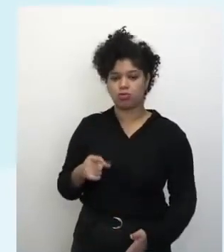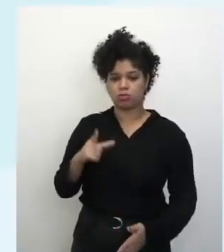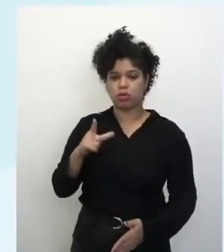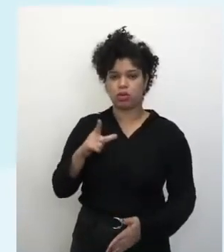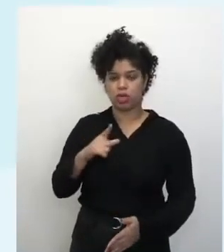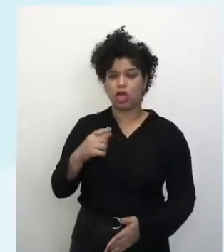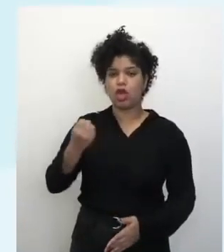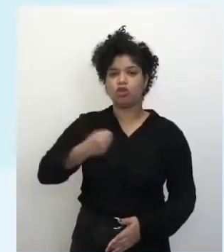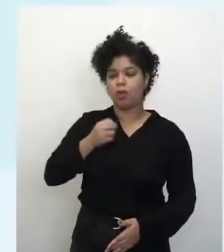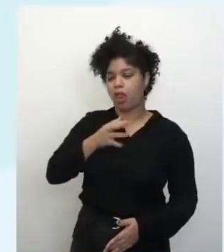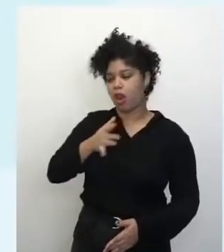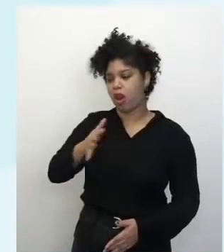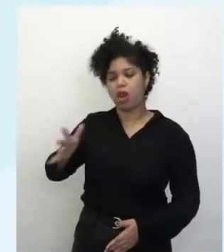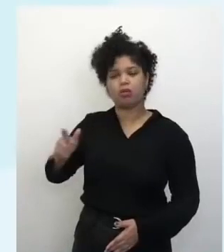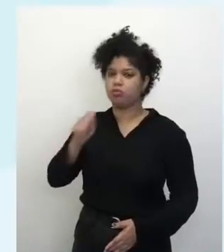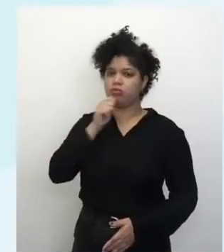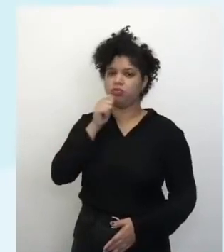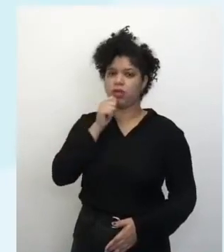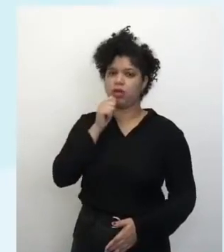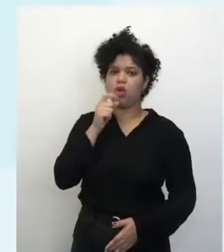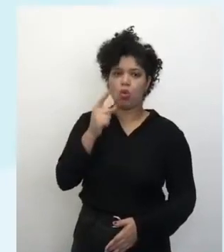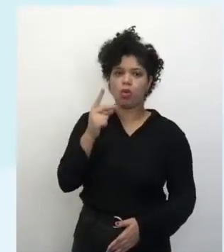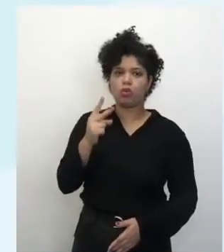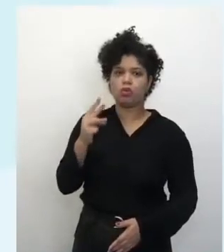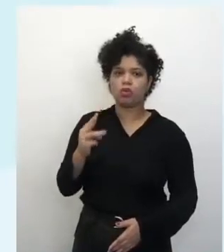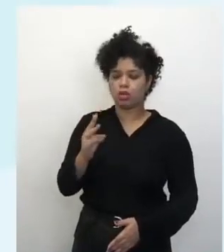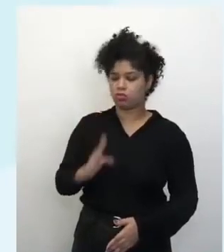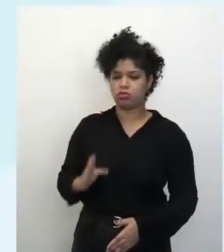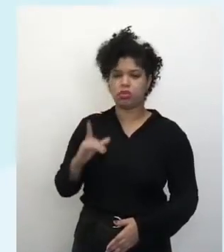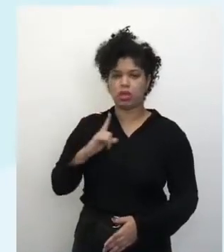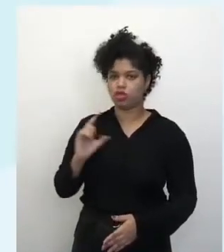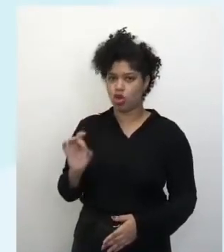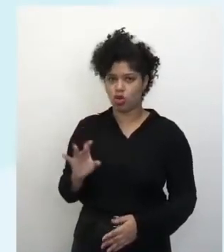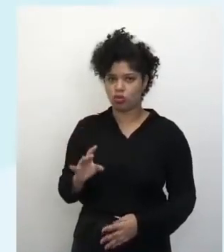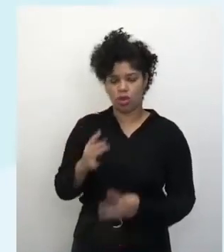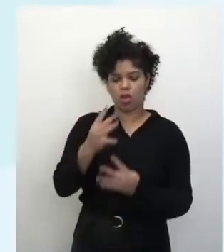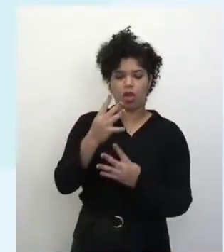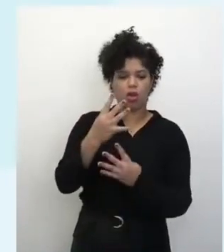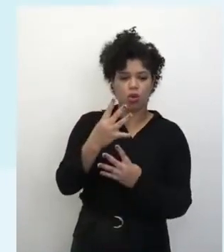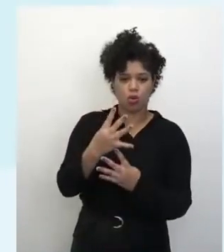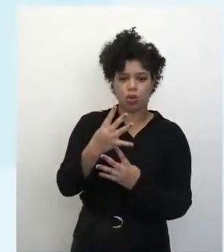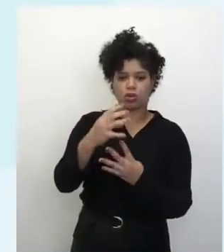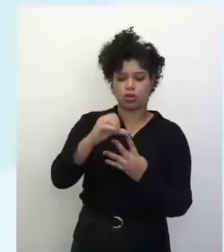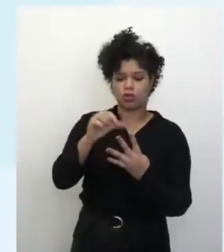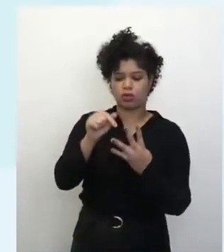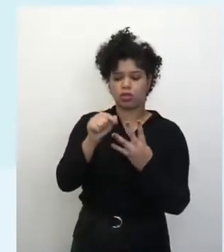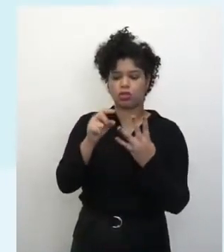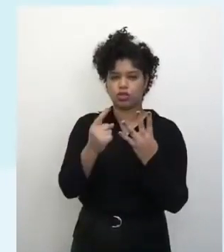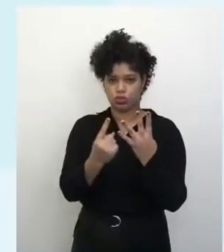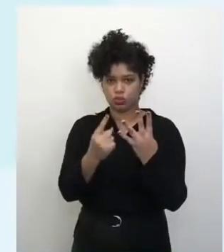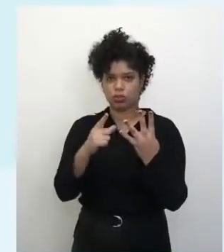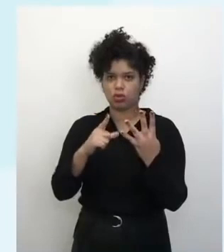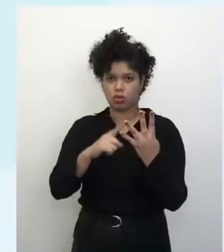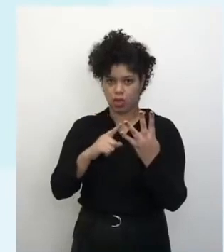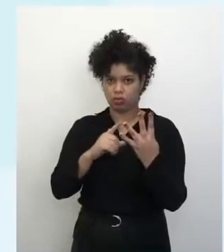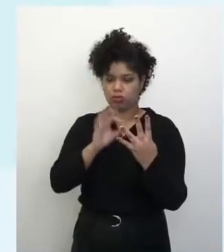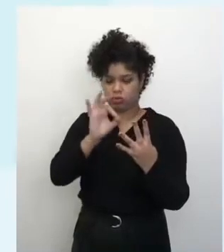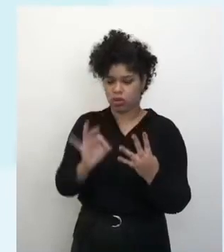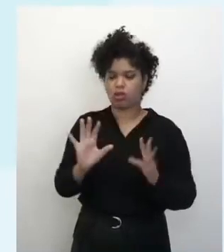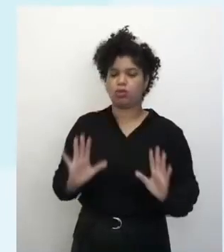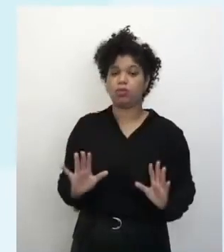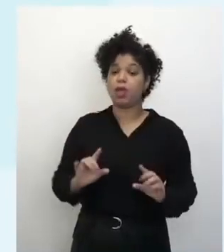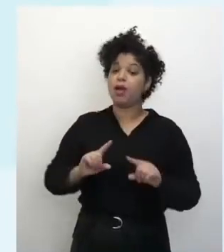uma quantidade determinada de casas, duas, três, quatro casas, mas para ali, tá bom? Então, dividiu deu um número com vírgula que tem casas